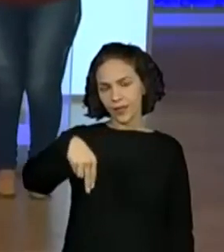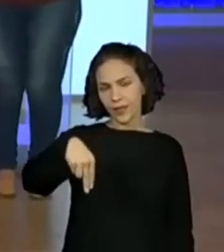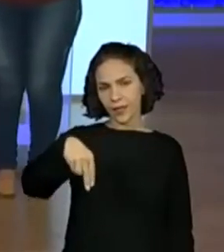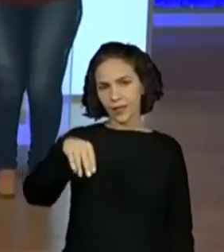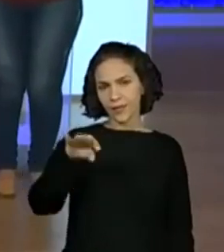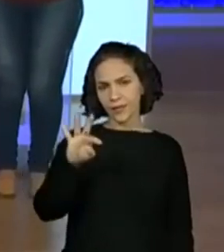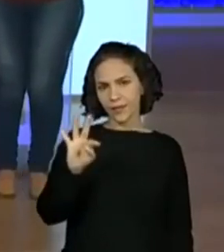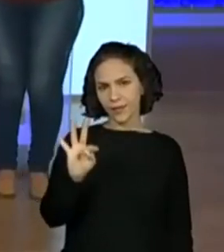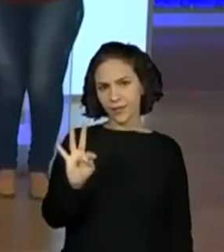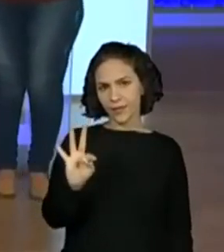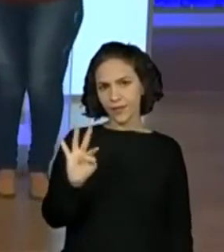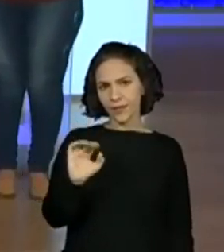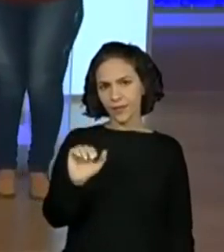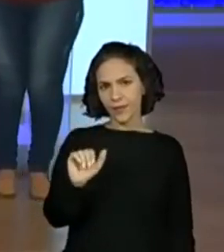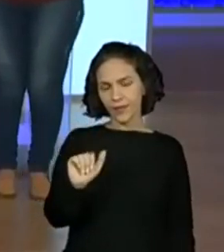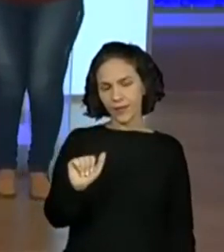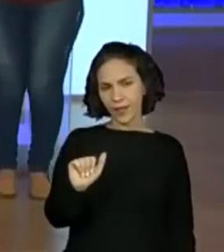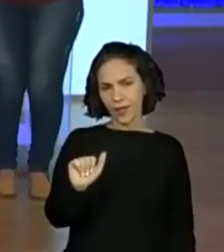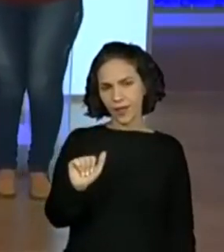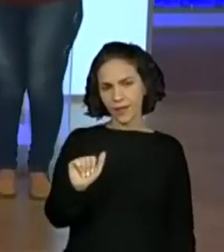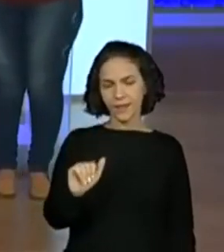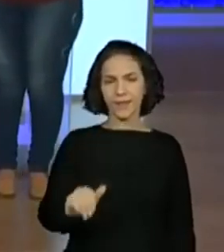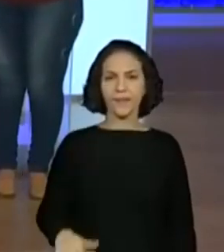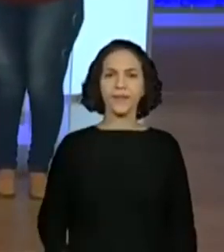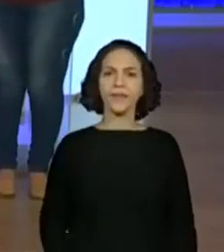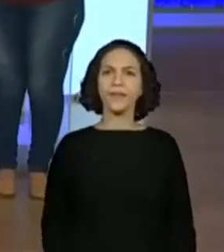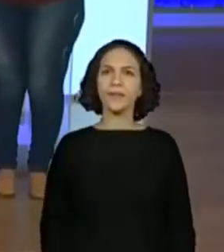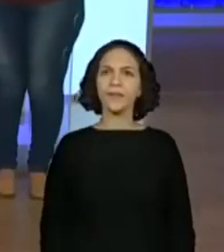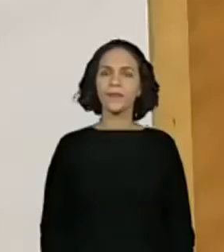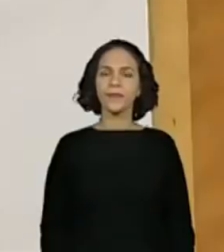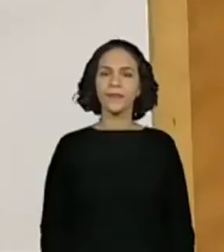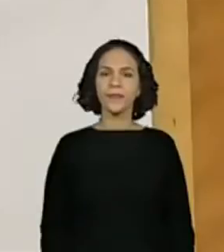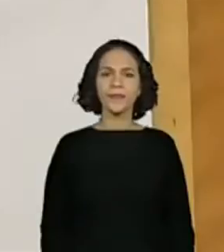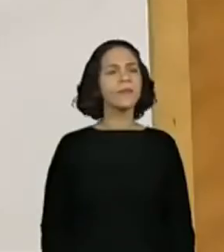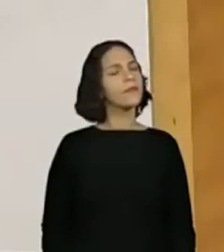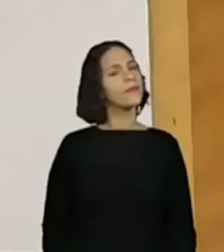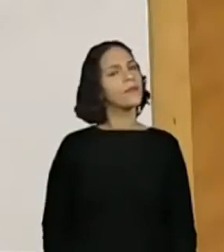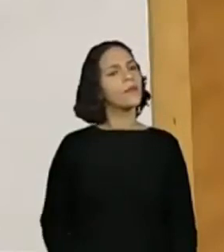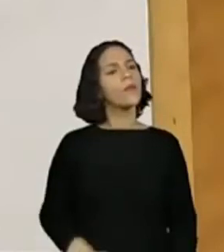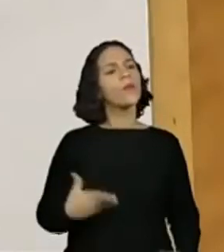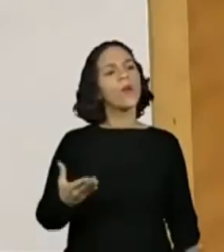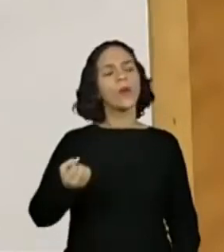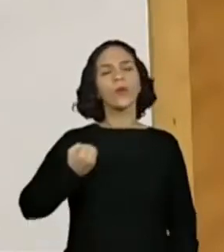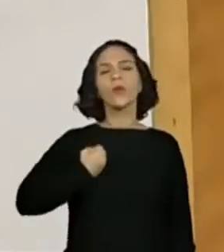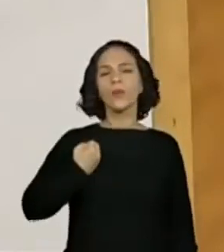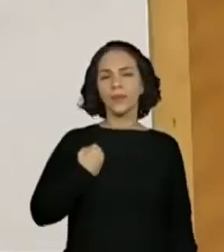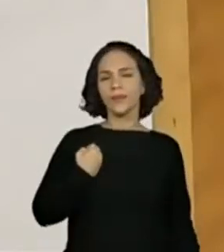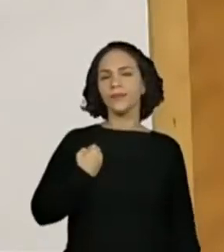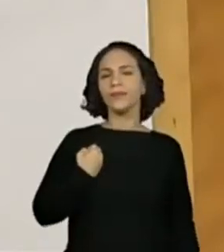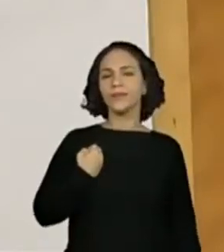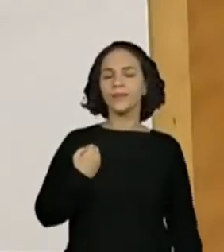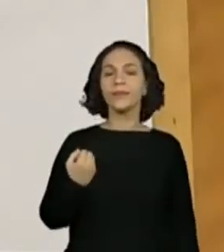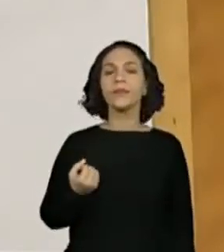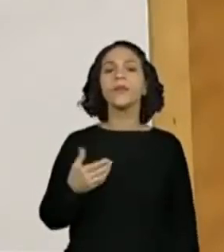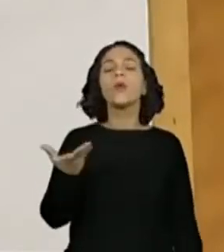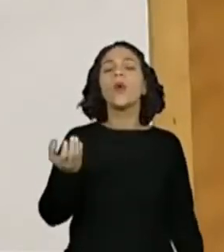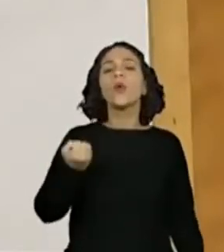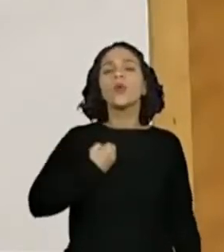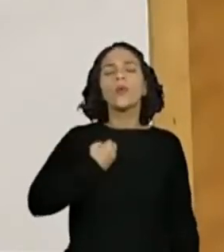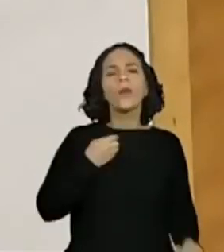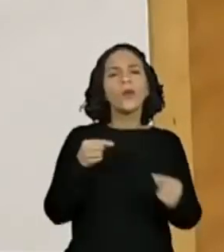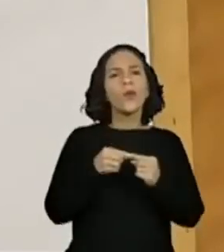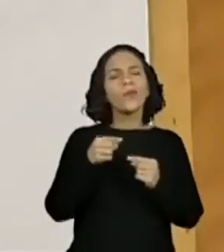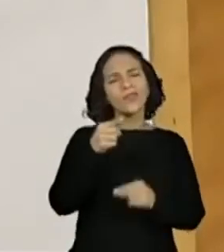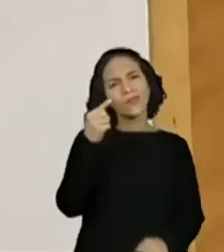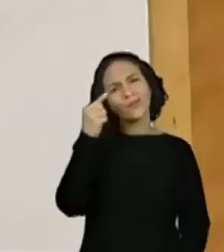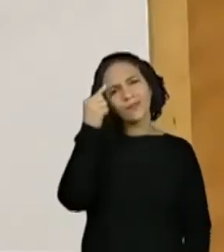2030. Que 2020, número? 2020, né, Pro? Que número que me ajuda, que vocês conhecem,